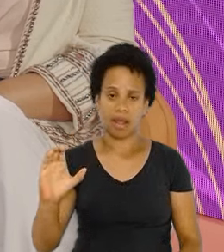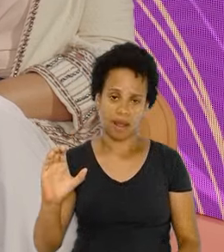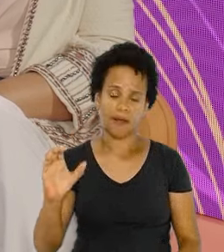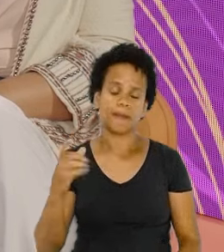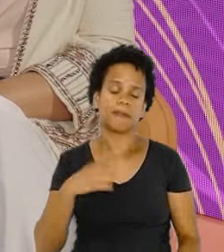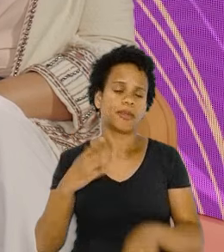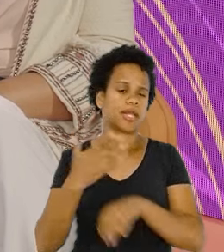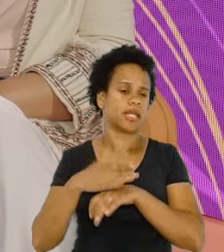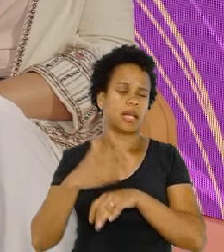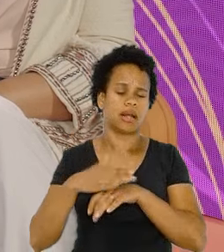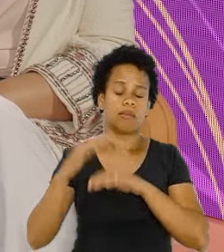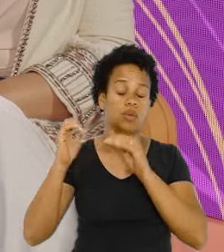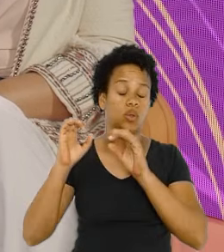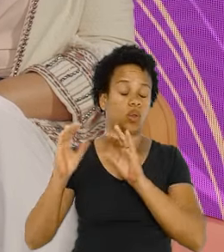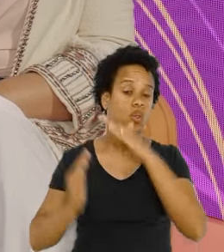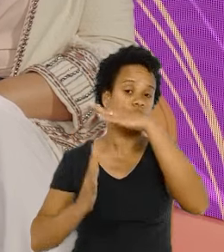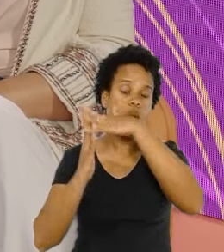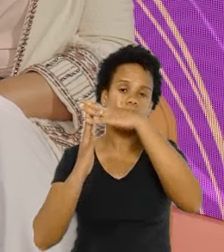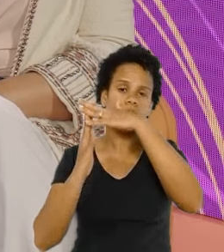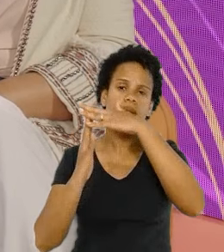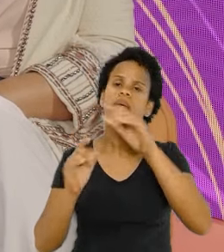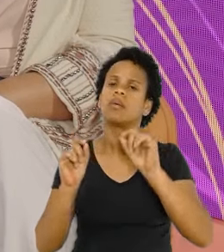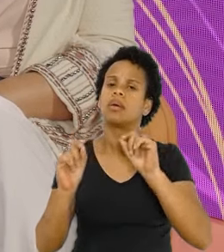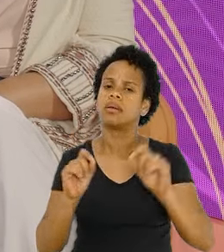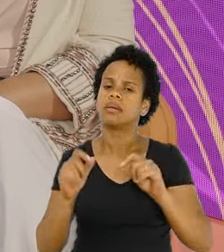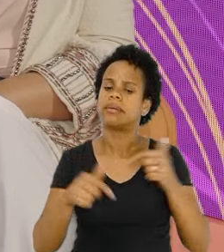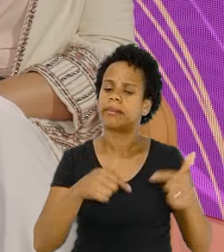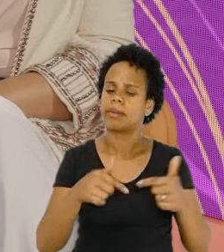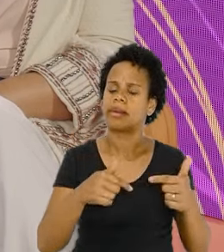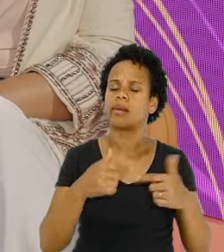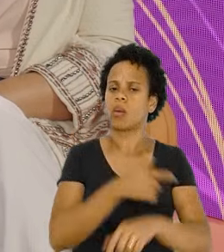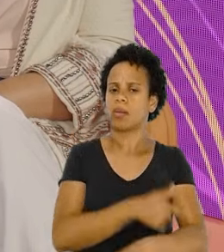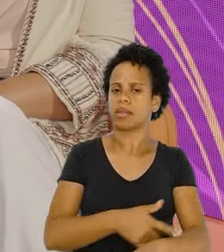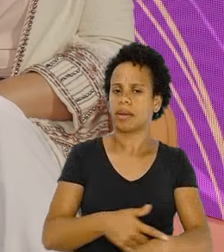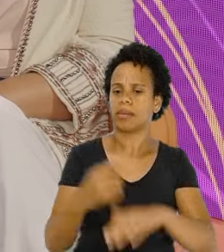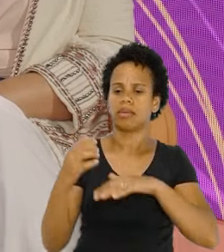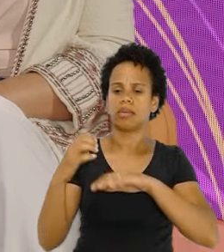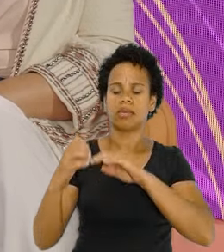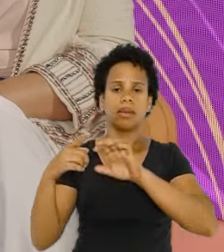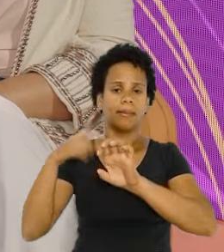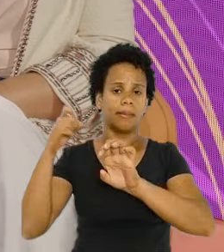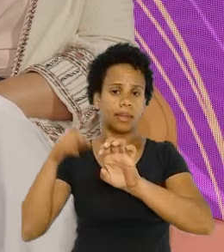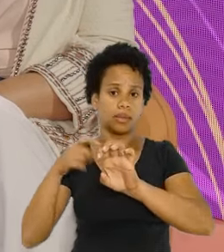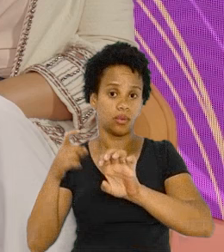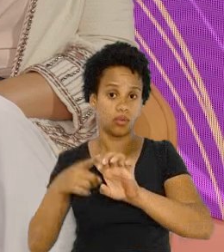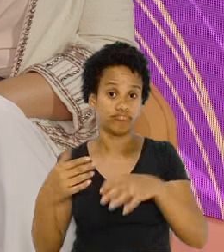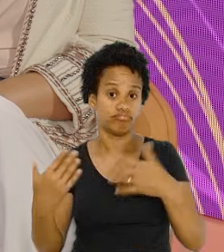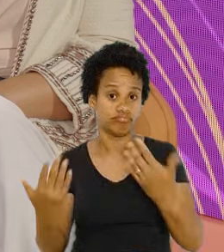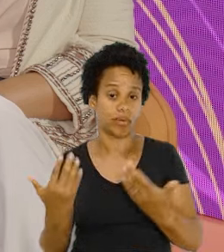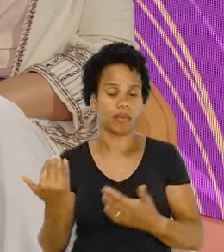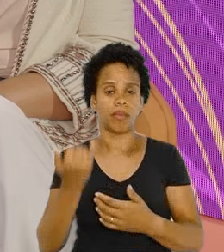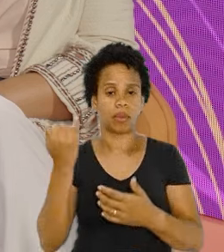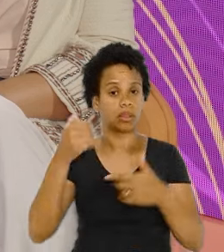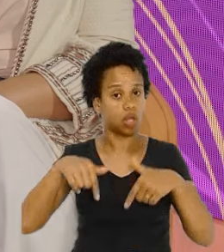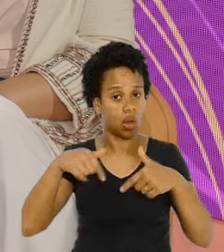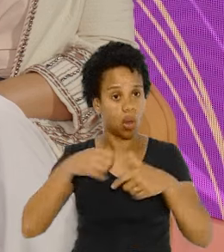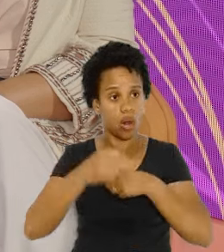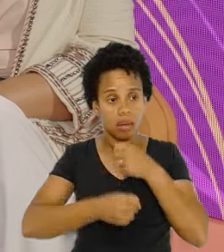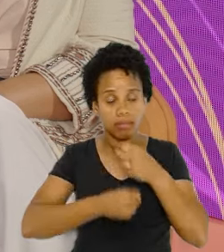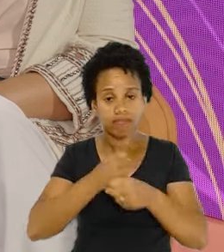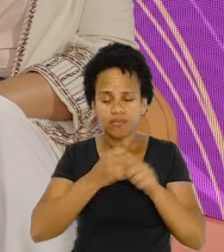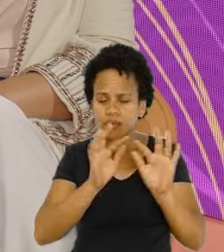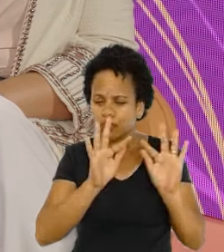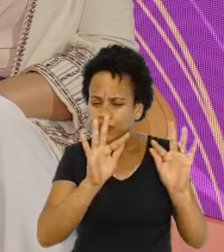sebrai que só trabalha comportamento empreendedor então é importante agora que a gente tá no final do ano que a gente começa a